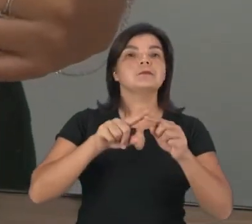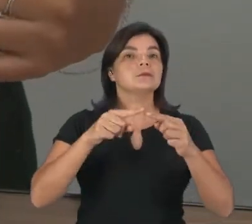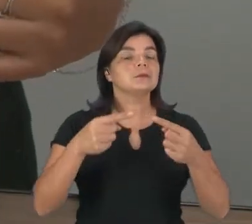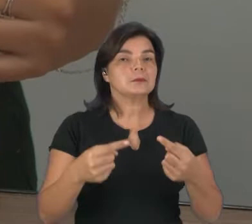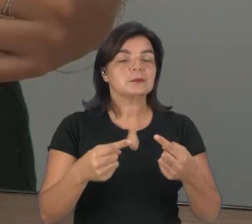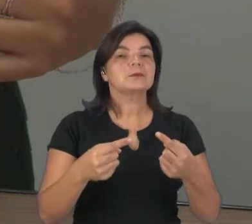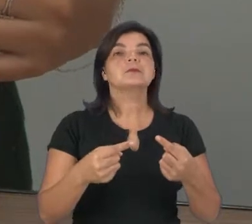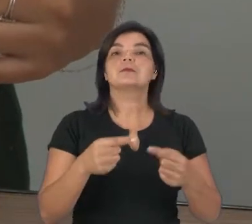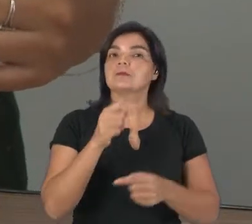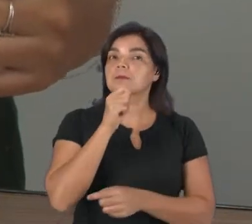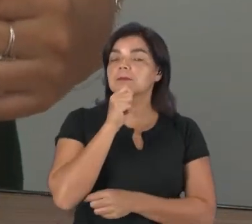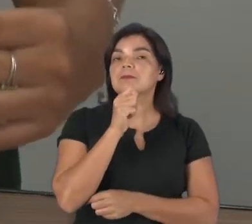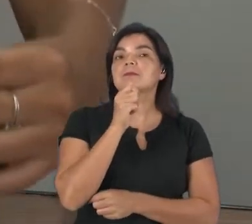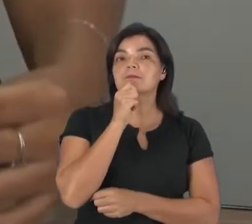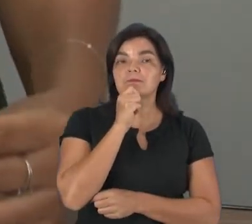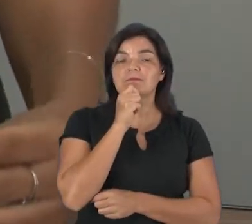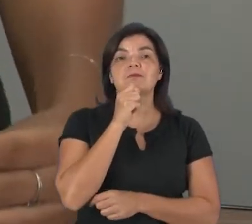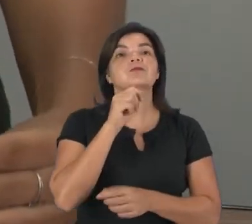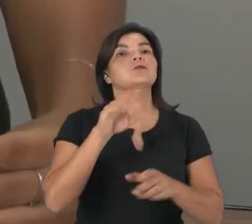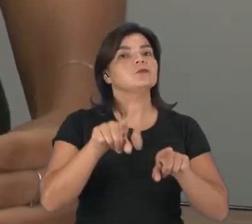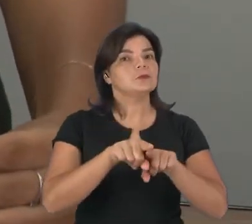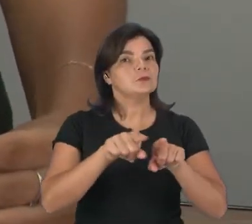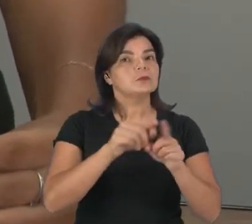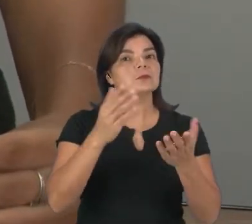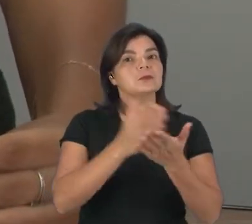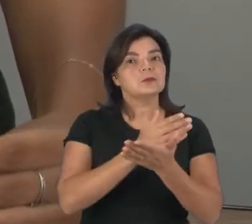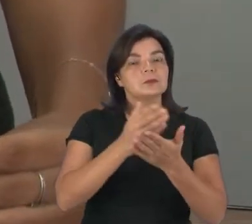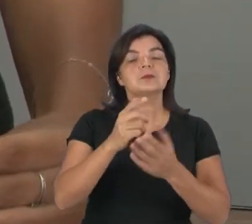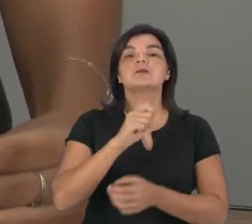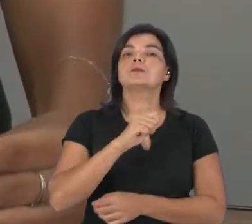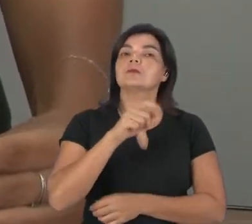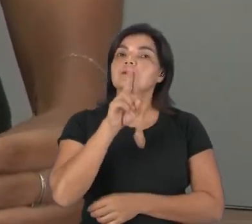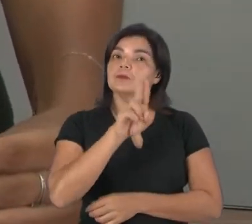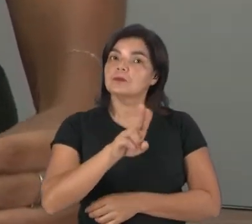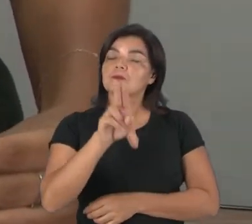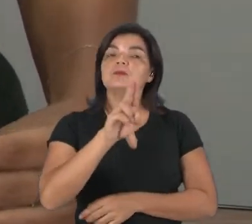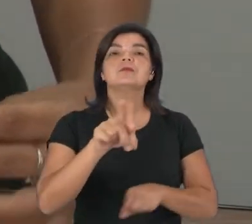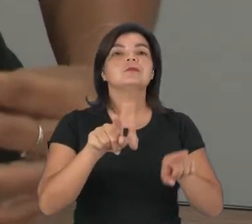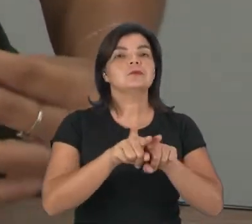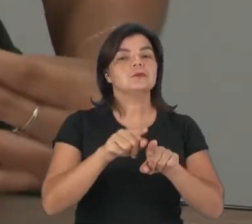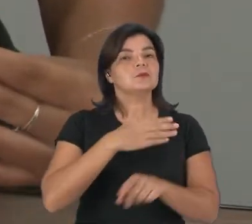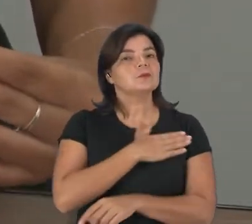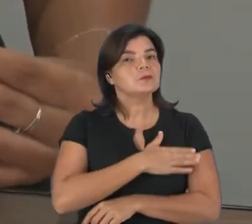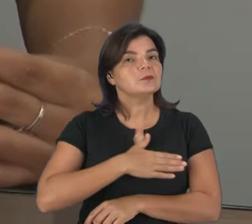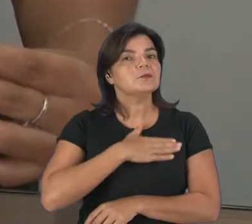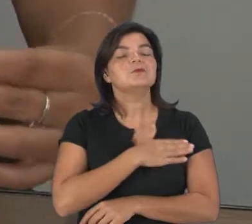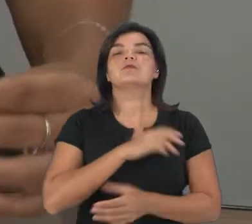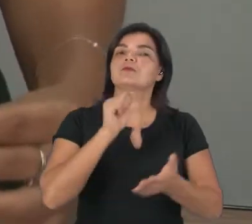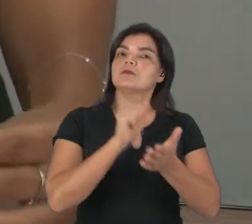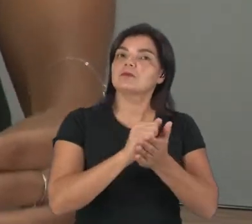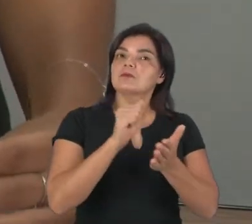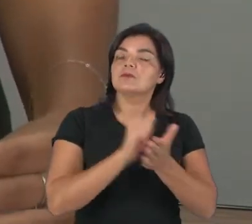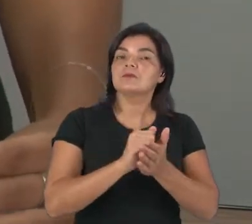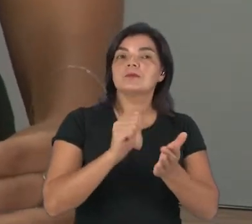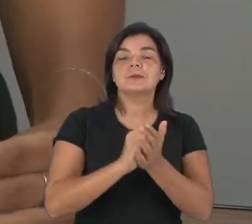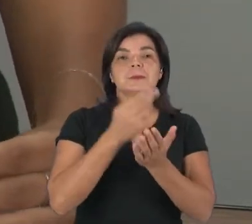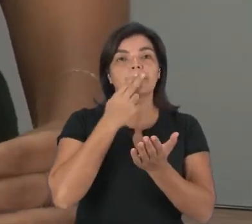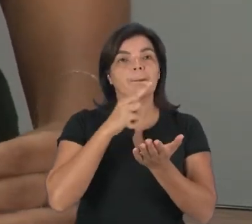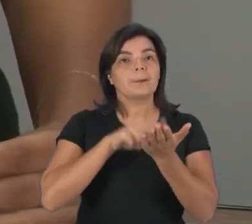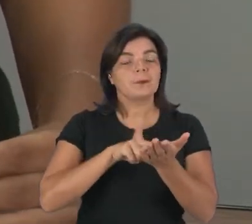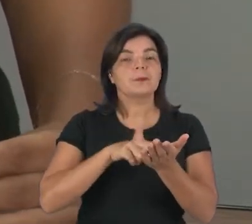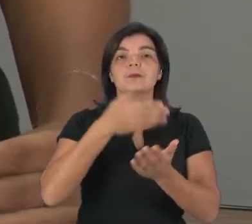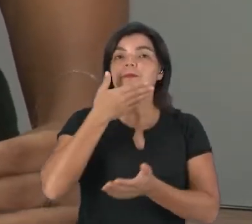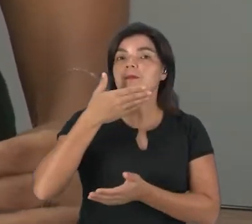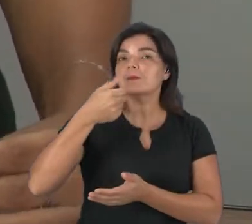mas ela ainda é um recurso que algumas pessoas utilizam. Gostam muito de escrever cartas,